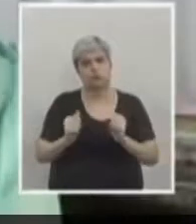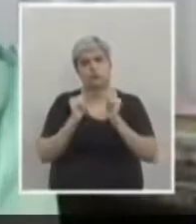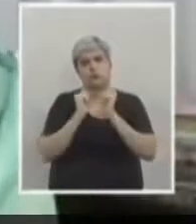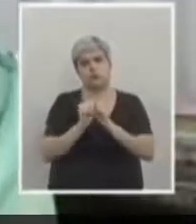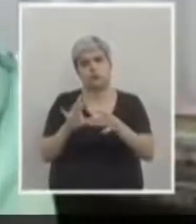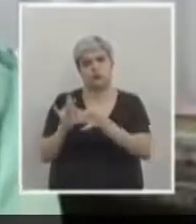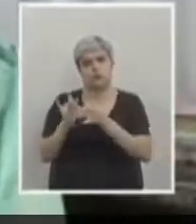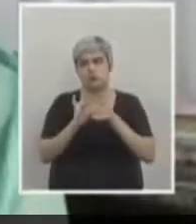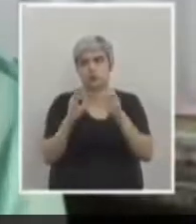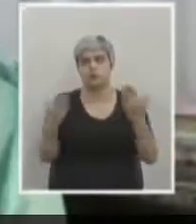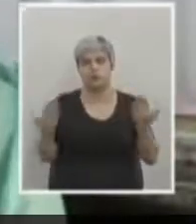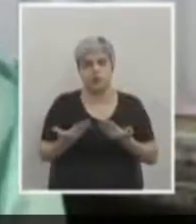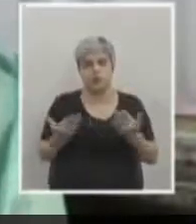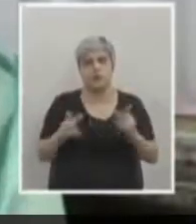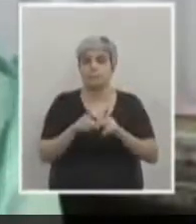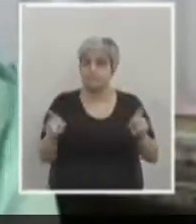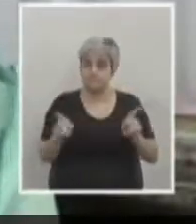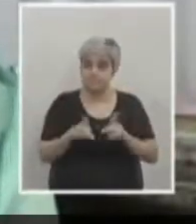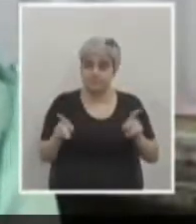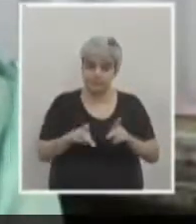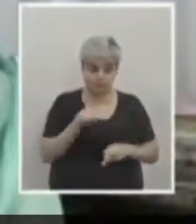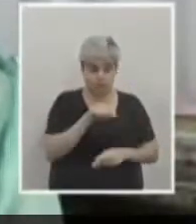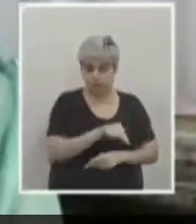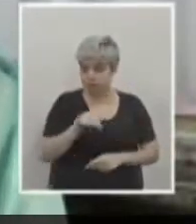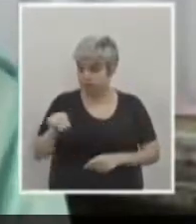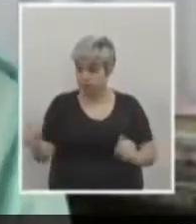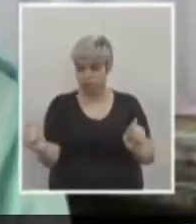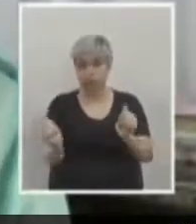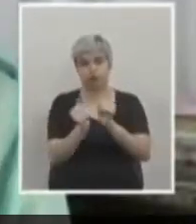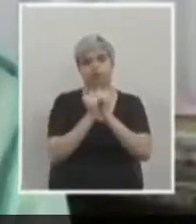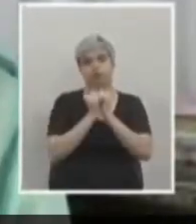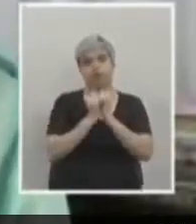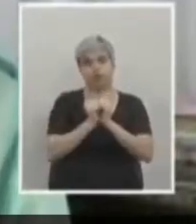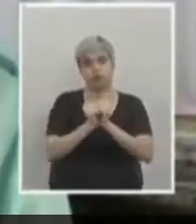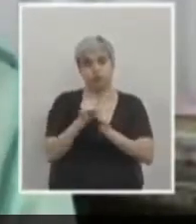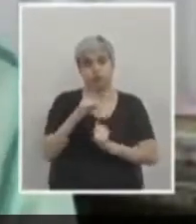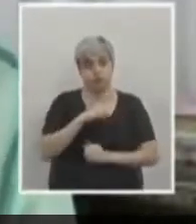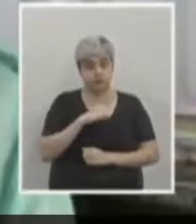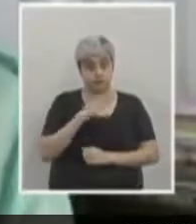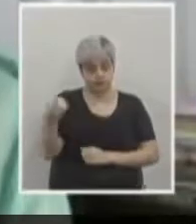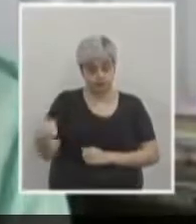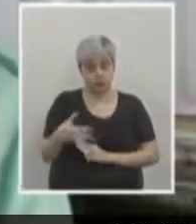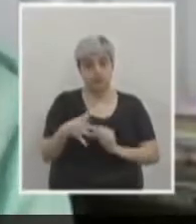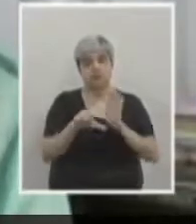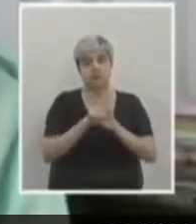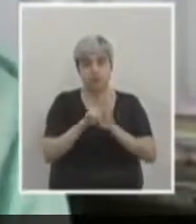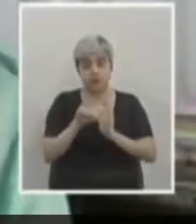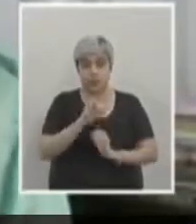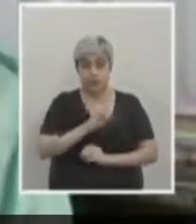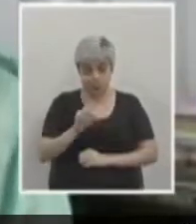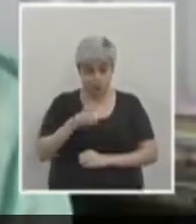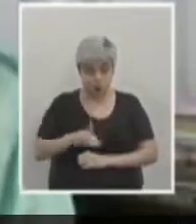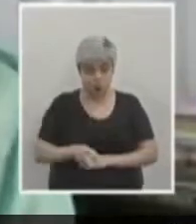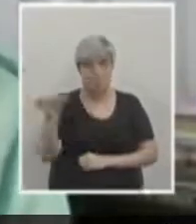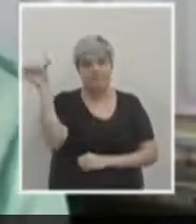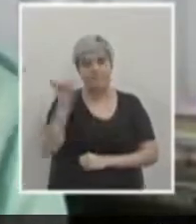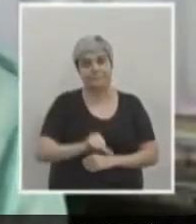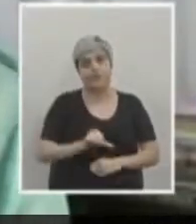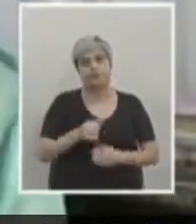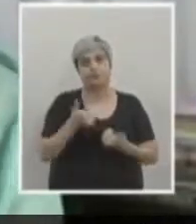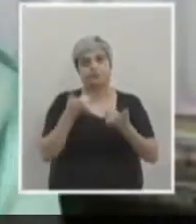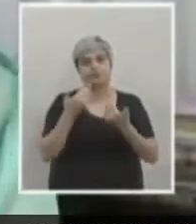momento, professores designados e efetivos. A DI 5267 está às portas, né? O desemprego vai ser muito pior aí se não pensar